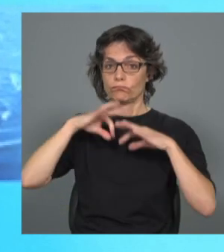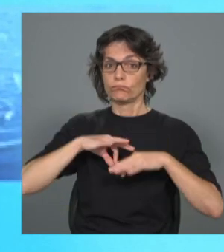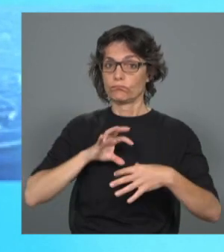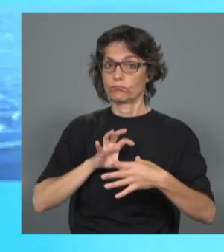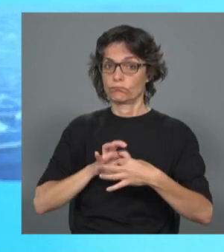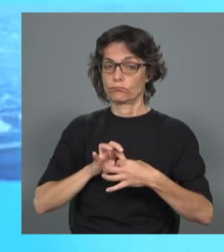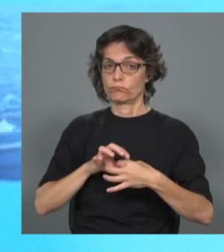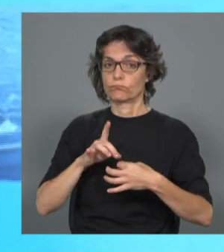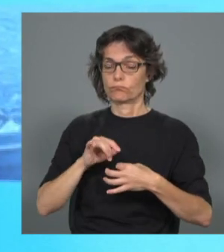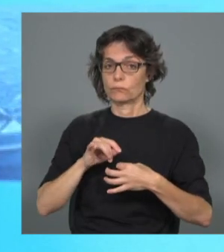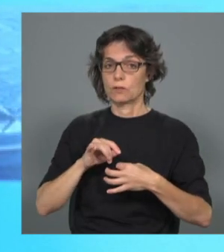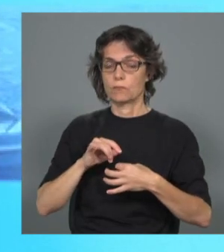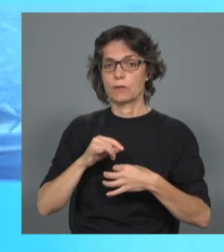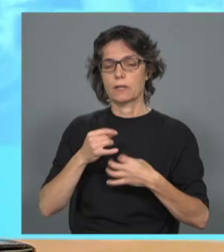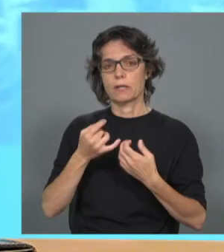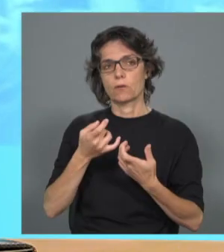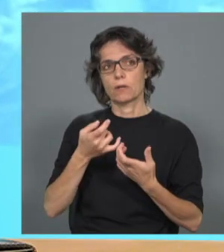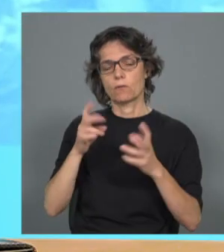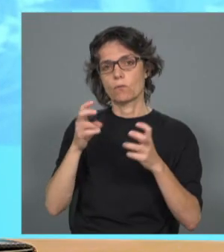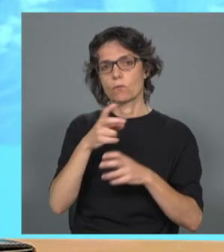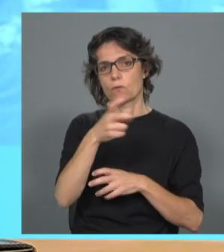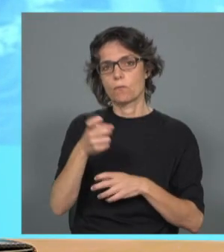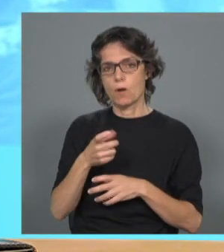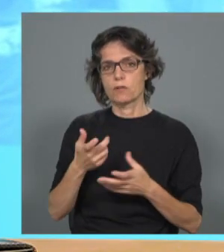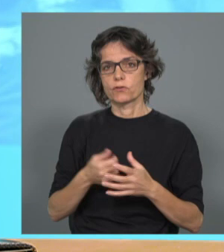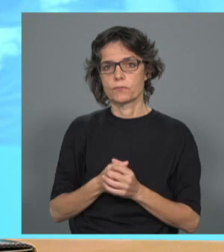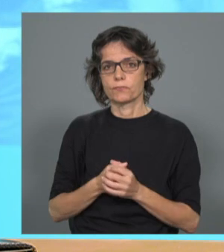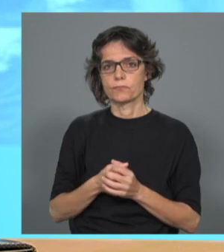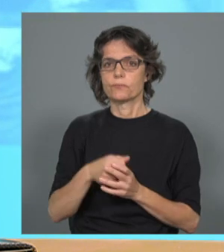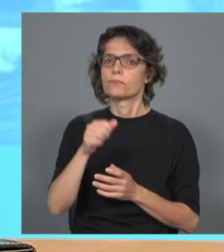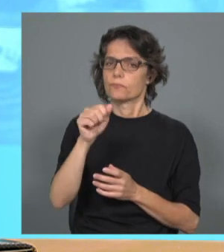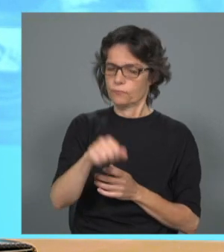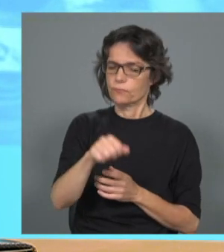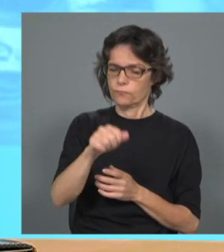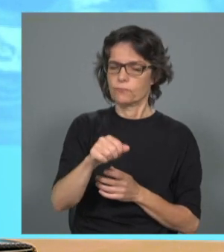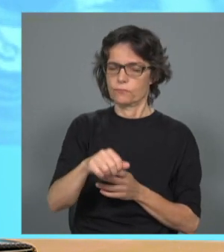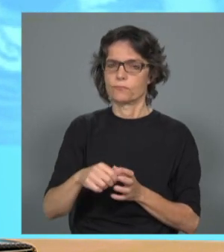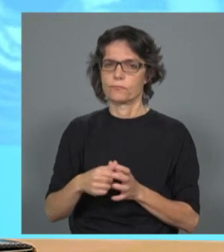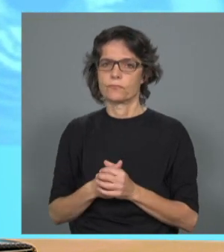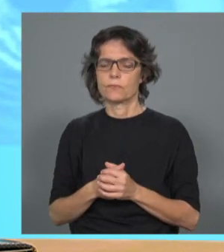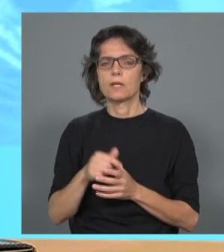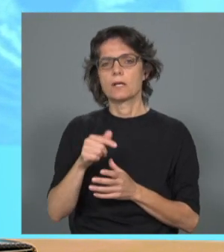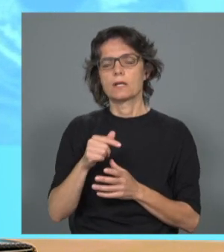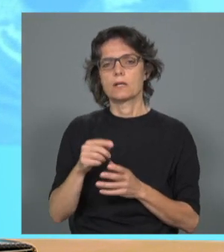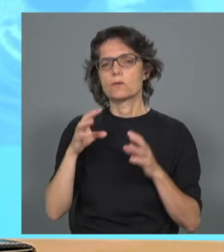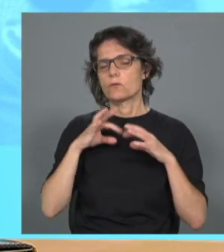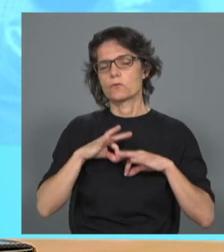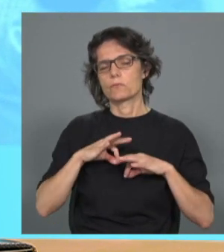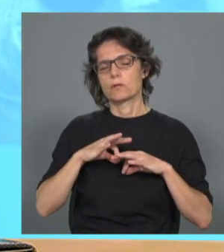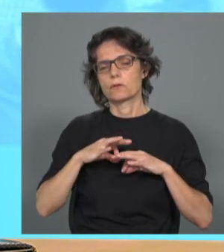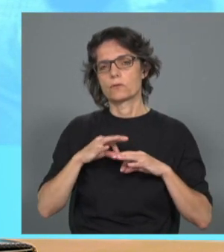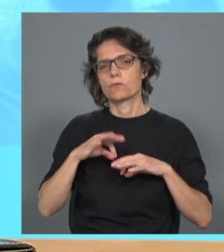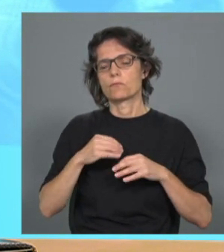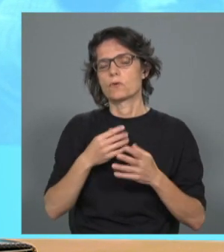paz. Ao dom da paz, sim. É uma das consequências da ação do Espírito, daqueles